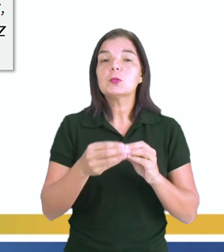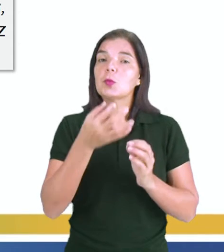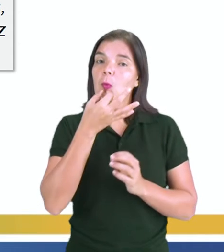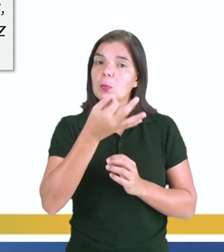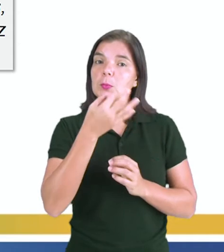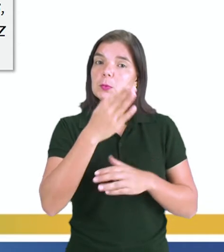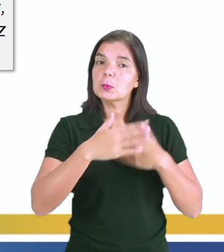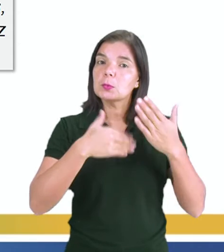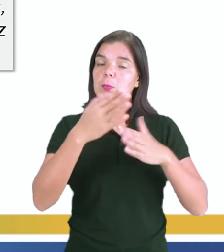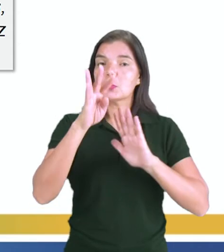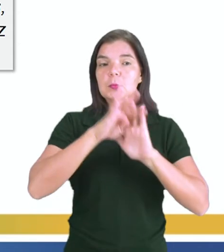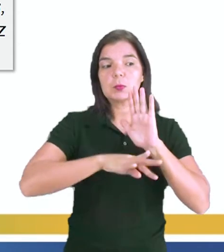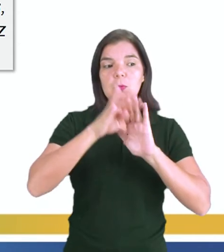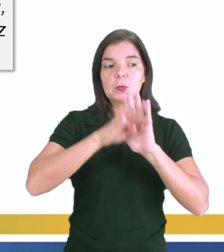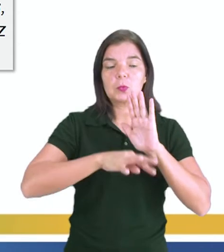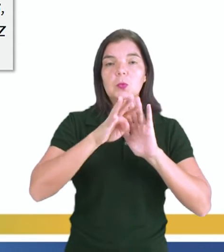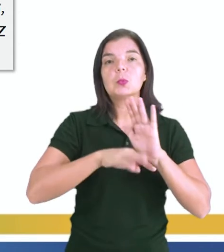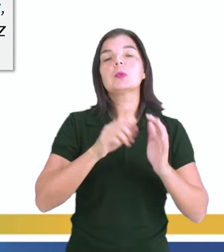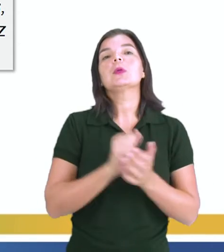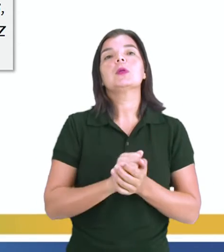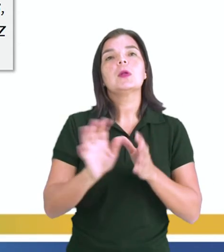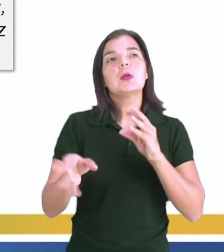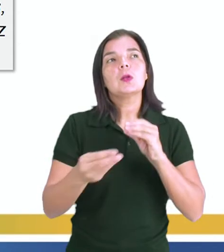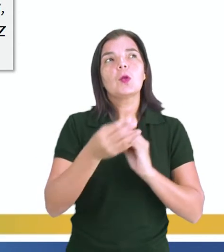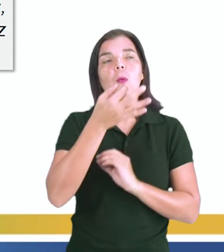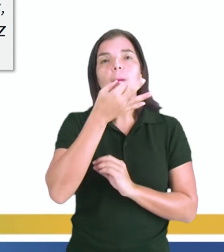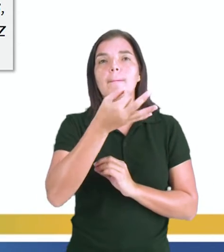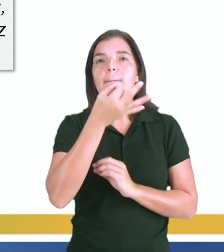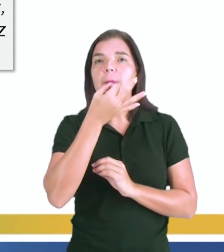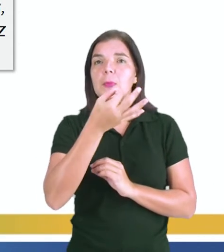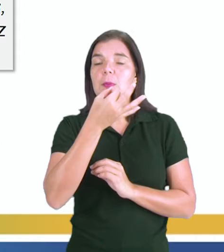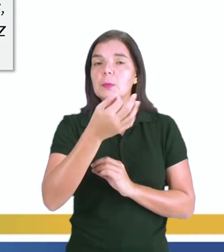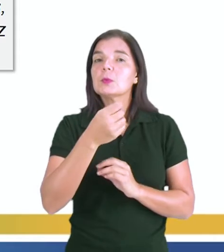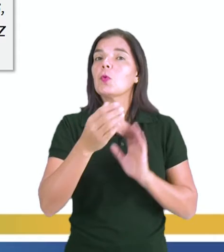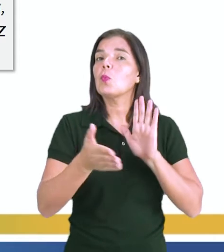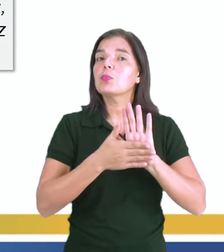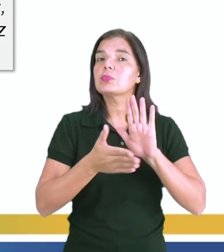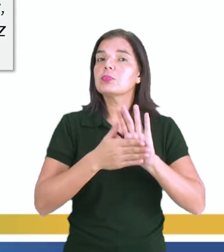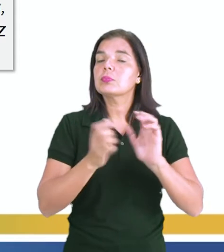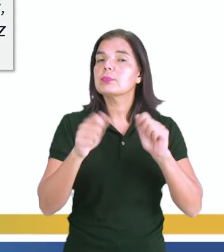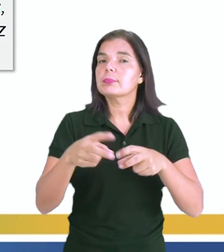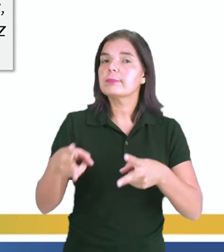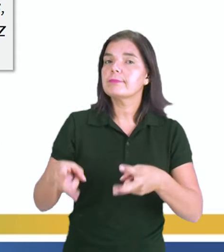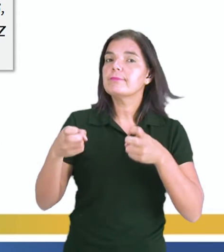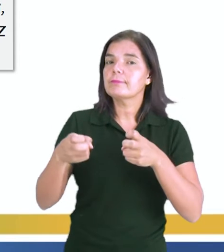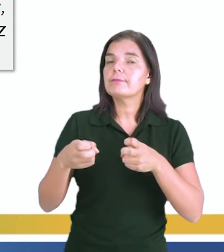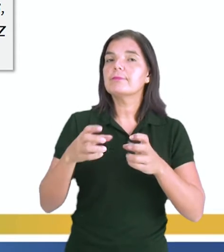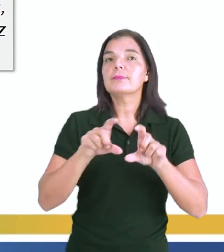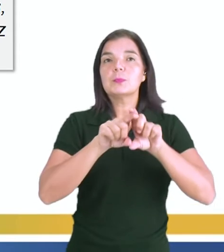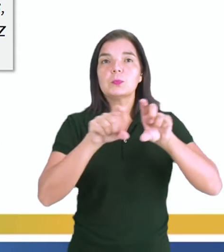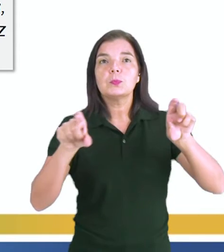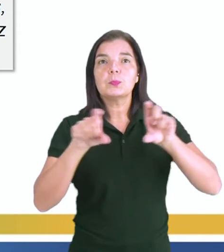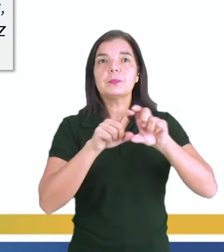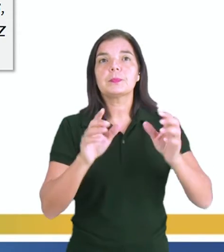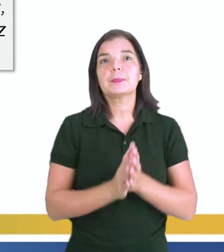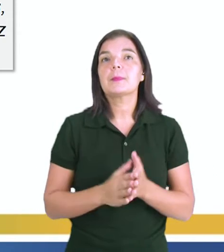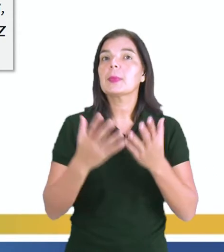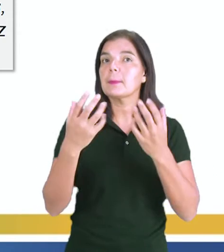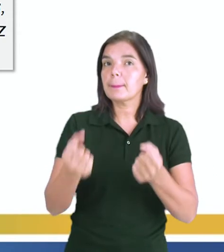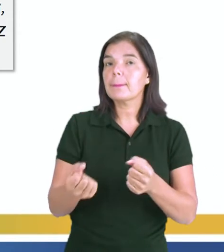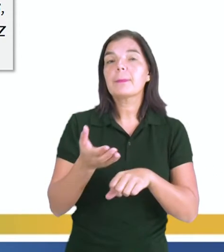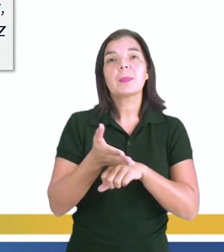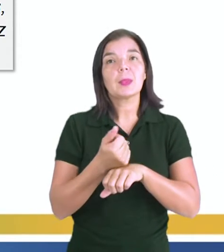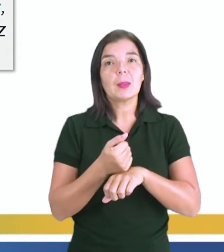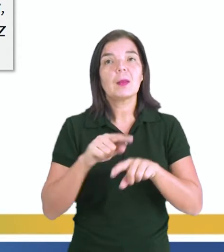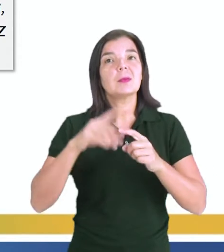argumentativa desenvolvida no texto. Reitera o ponto de vista defendido, como podemos observar nesse trecho. Aceitem